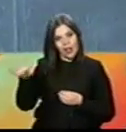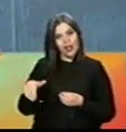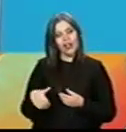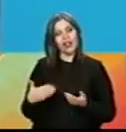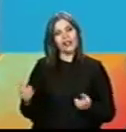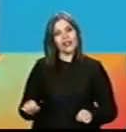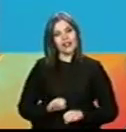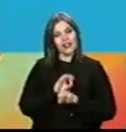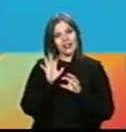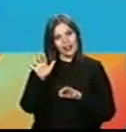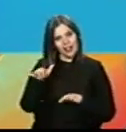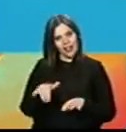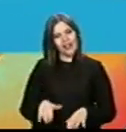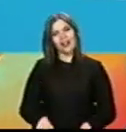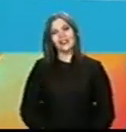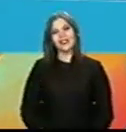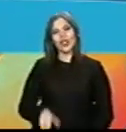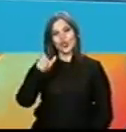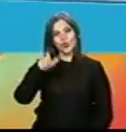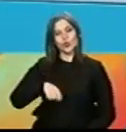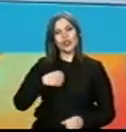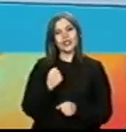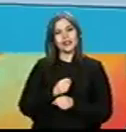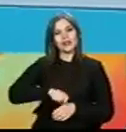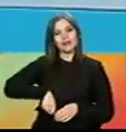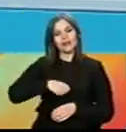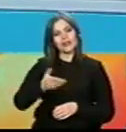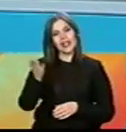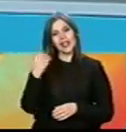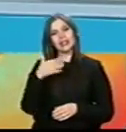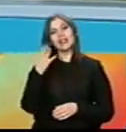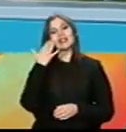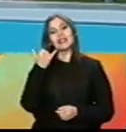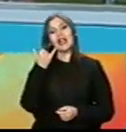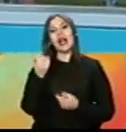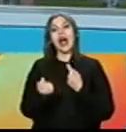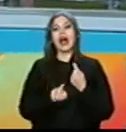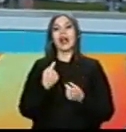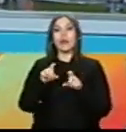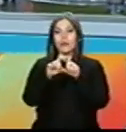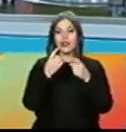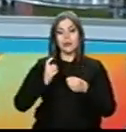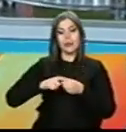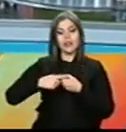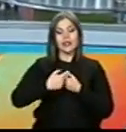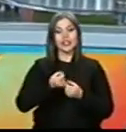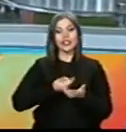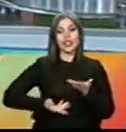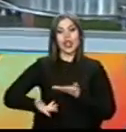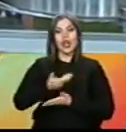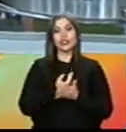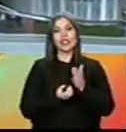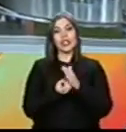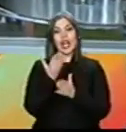arranjar efetivamente. Está a trabalhar por ti. Estamos a tentar arranjar patrocinadoras, parceiros de negócio, para fazermos uma